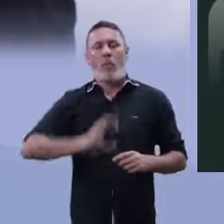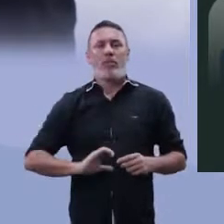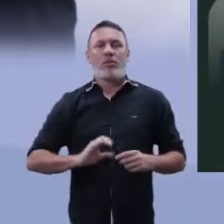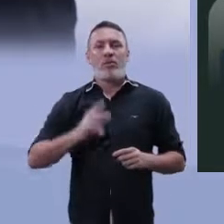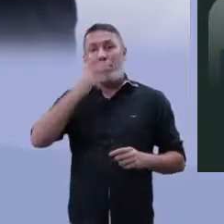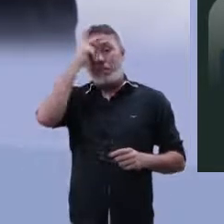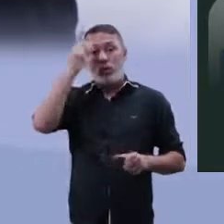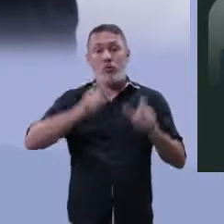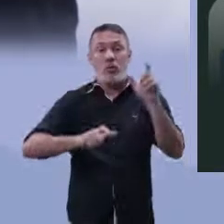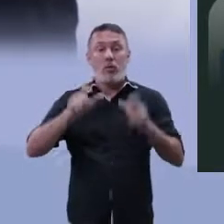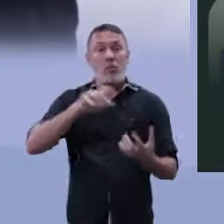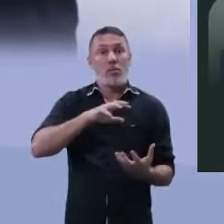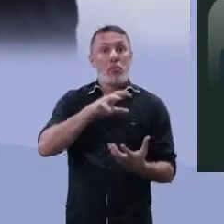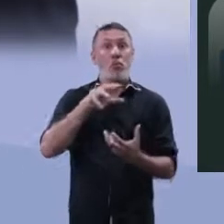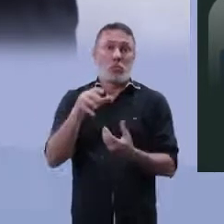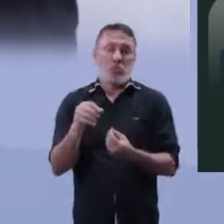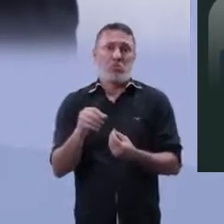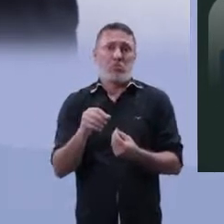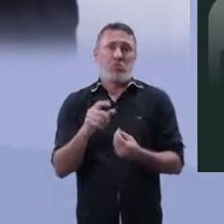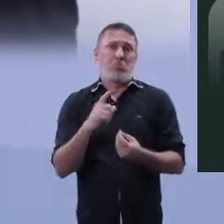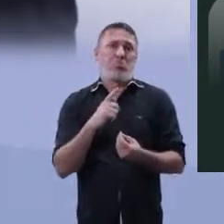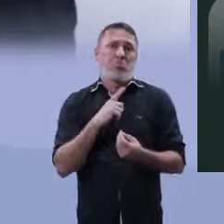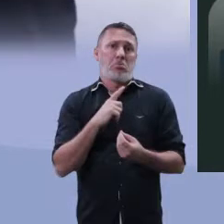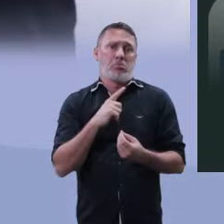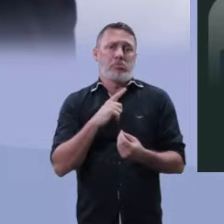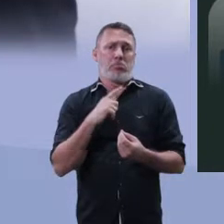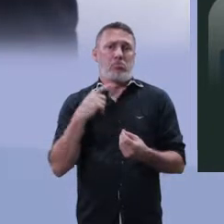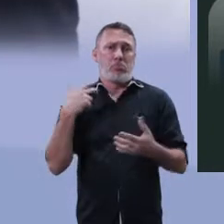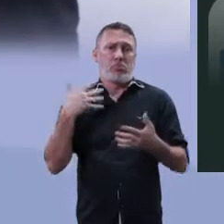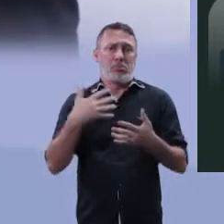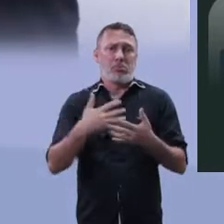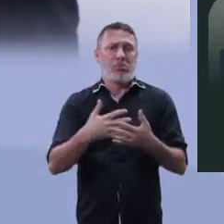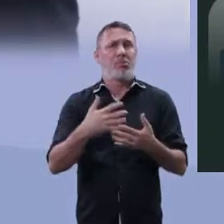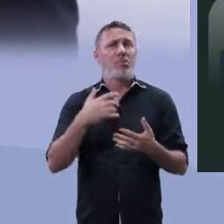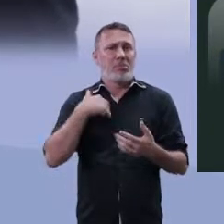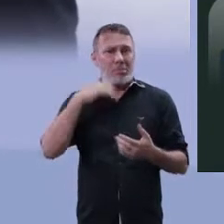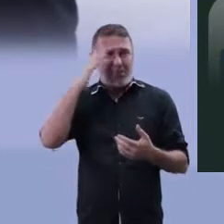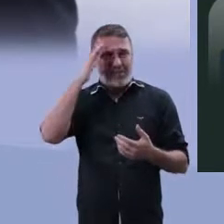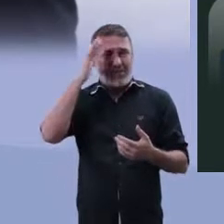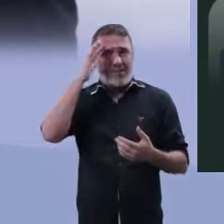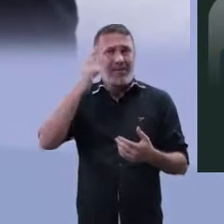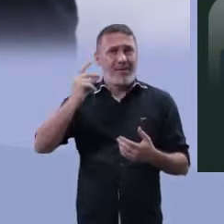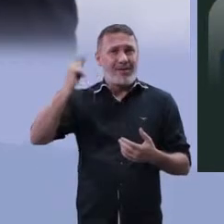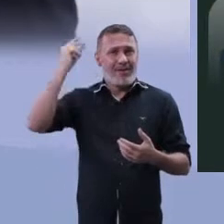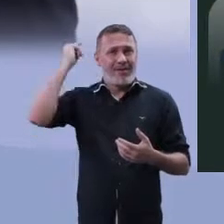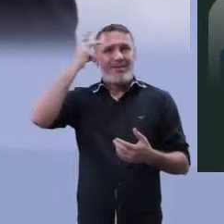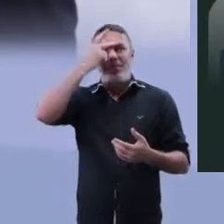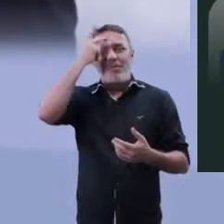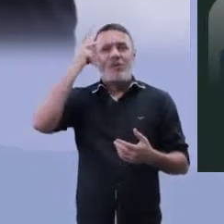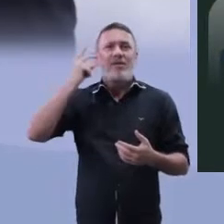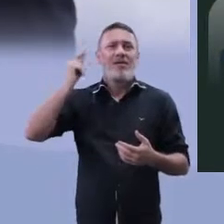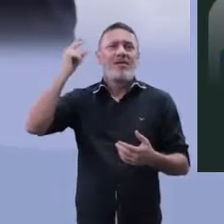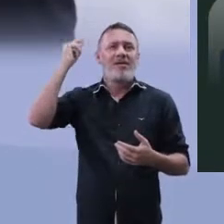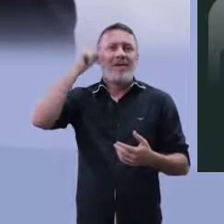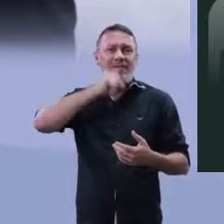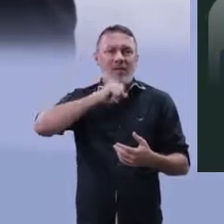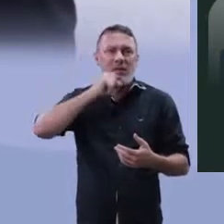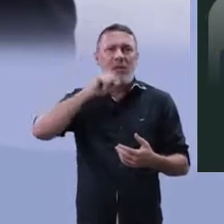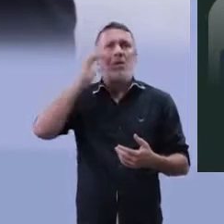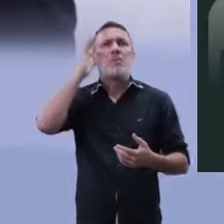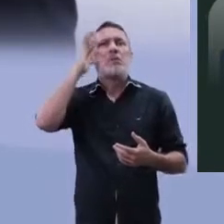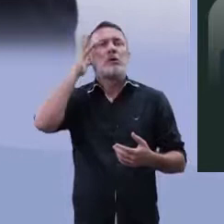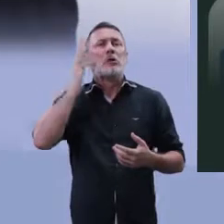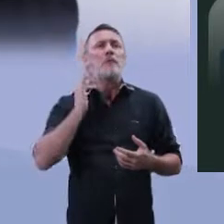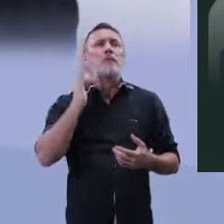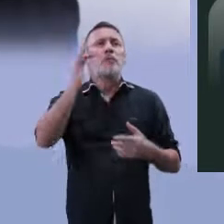novos padrões de comportamento das sociedades contemporâneas, né? Numa escala que muito provavelmente os nossos antepassados